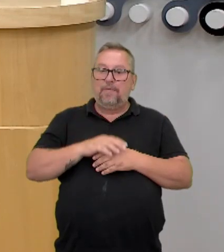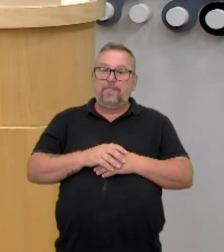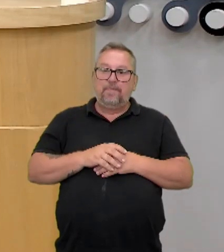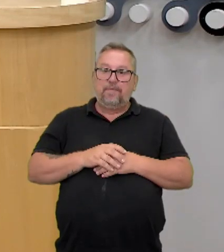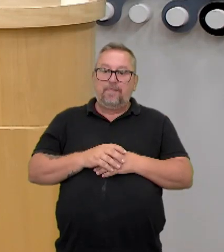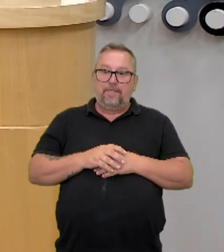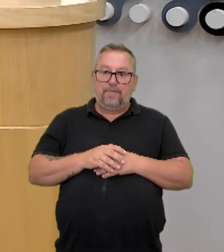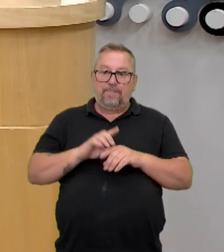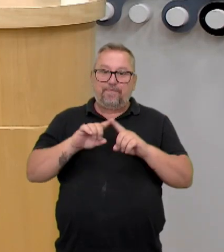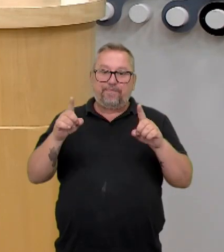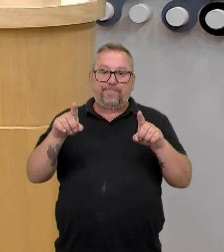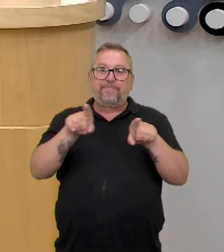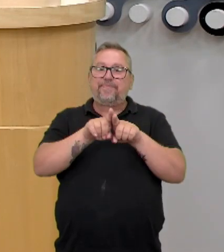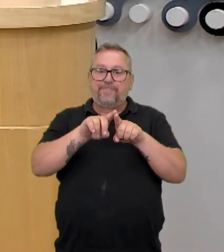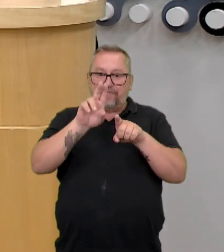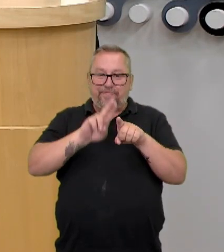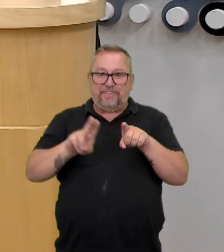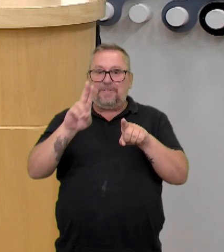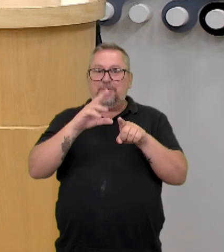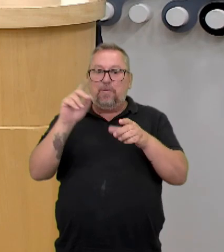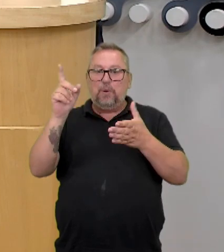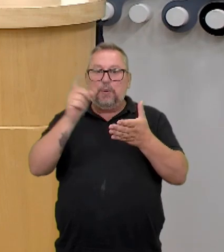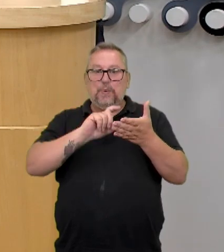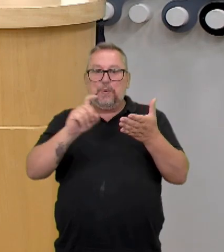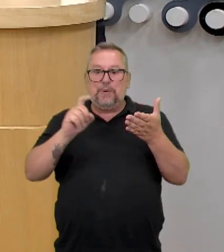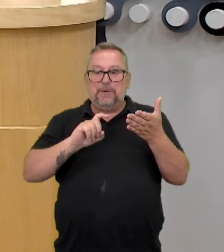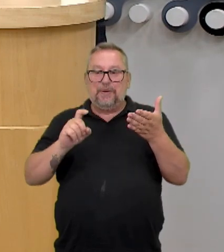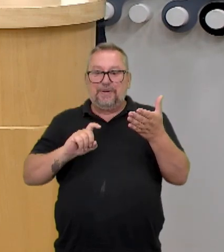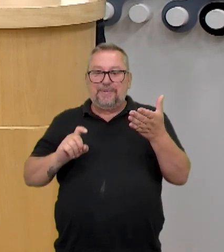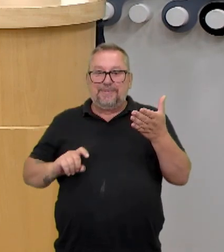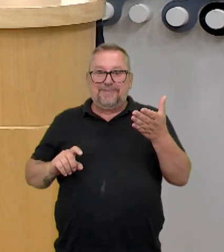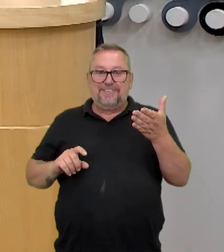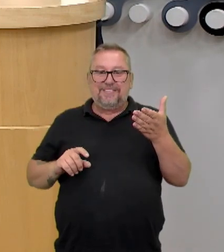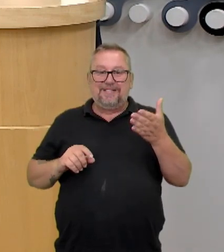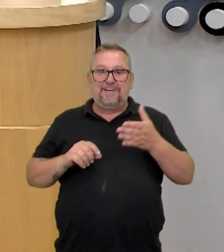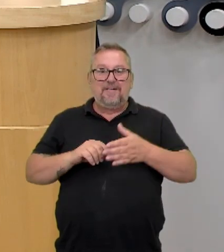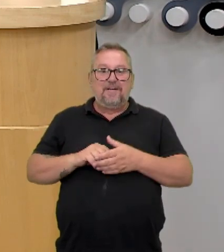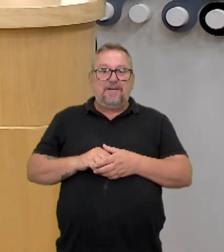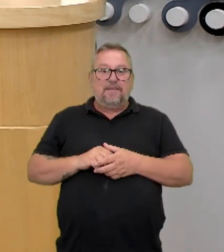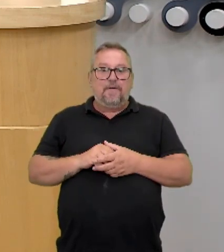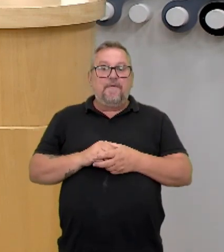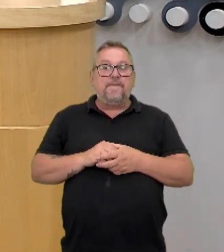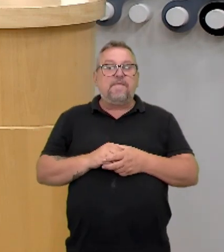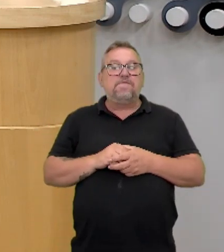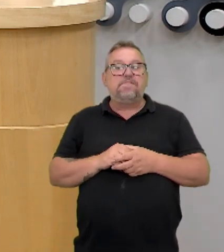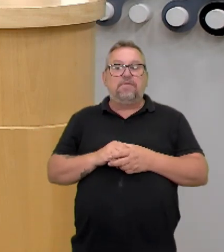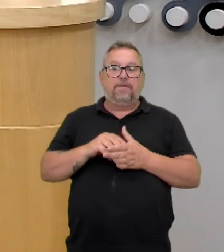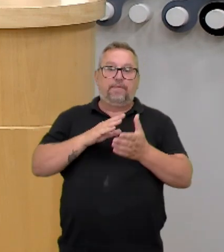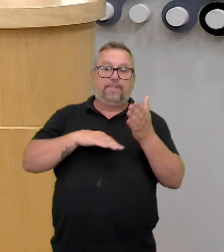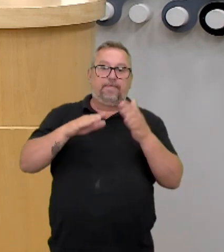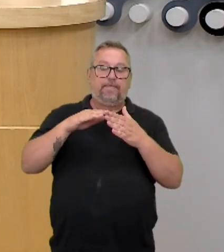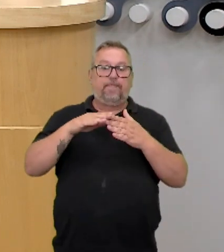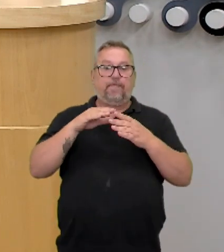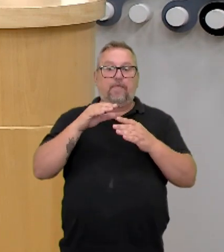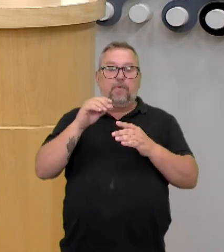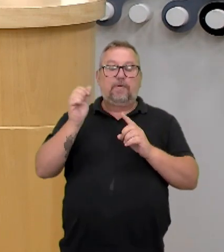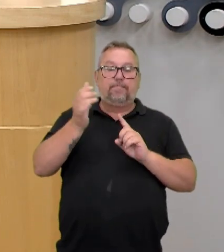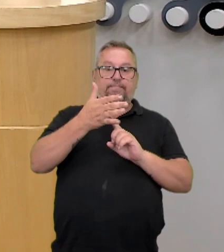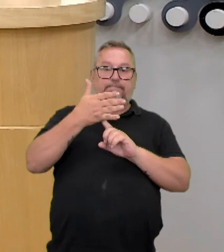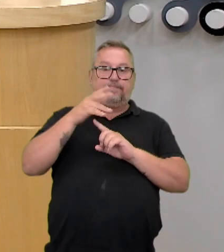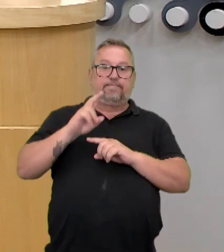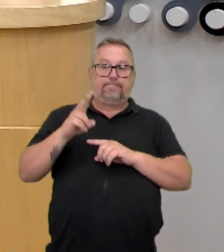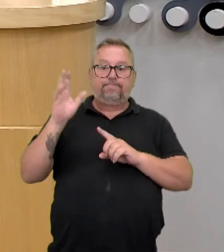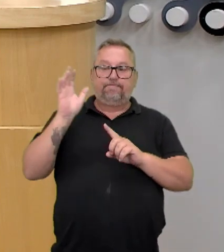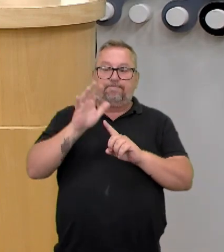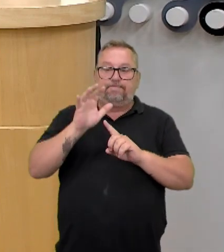a impressora. Porque eles tratam mesmo, né? Como jornal impresso, ali começa a lida com o Gutenberg. Então... toda a tecnologia, ela sempre interferiu.